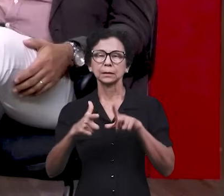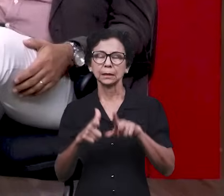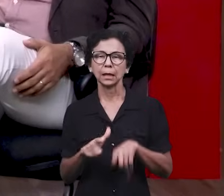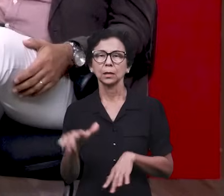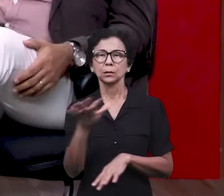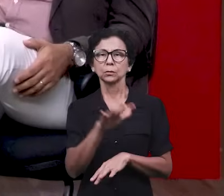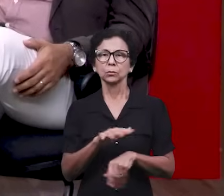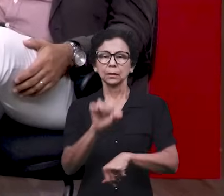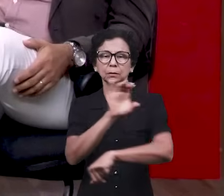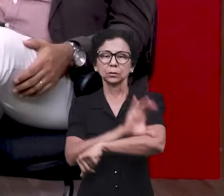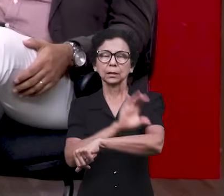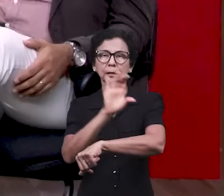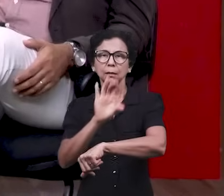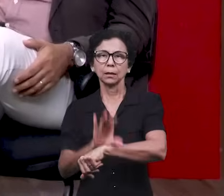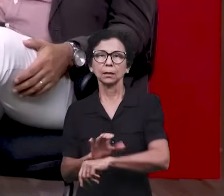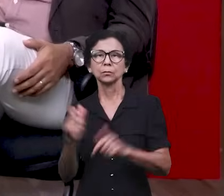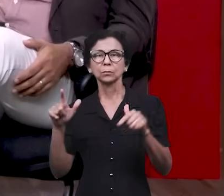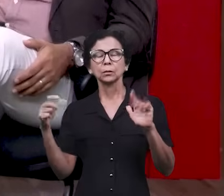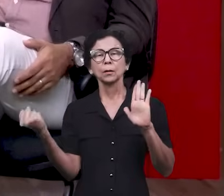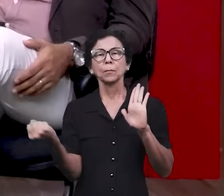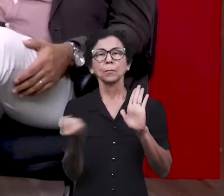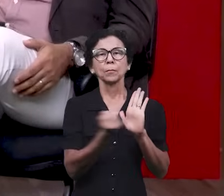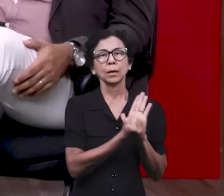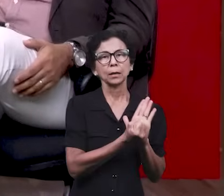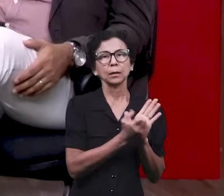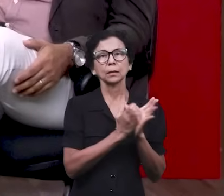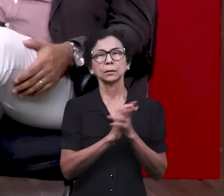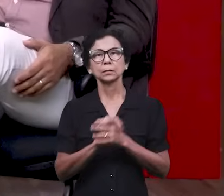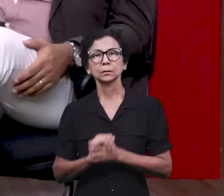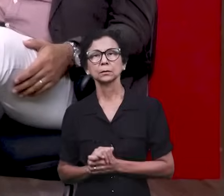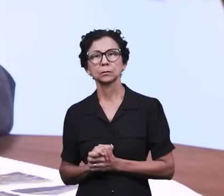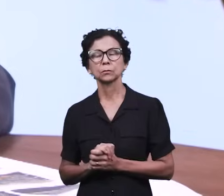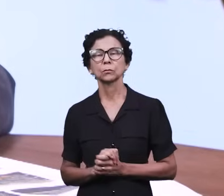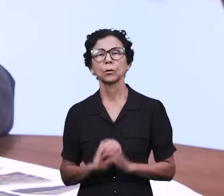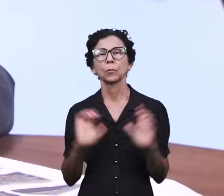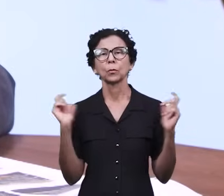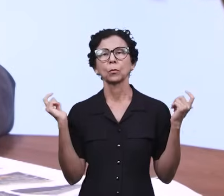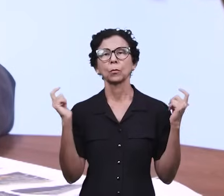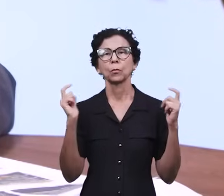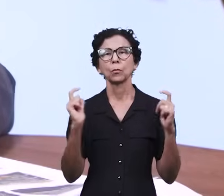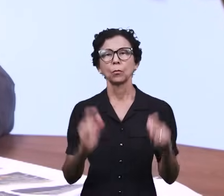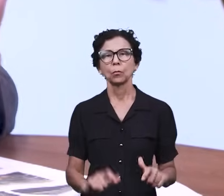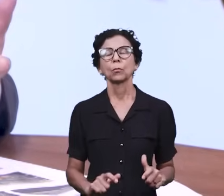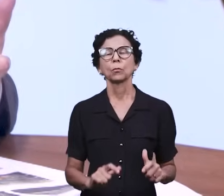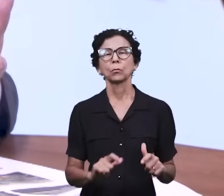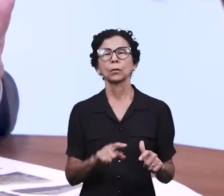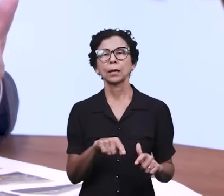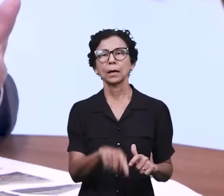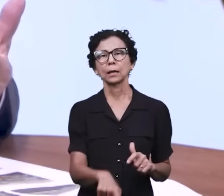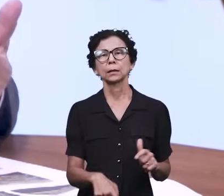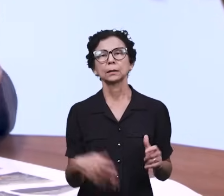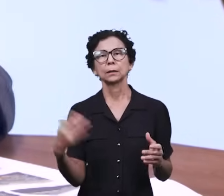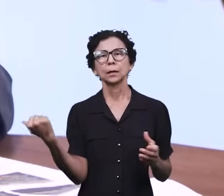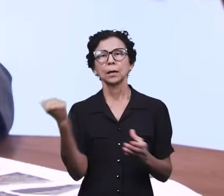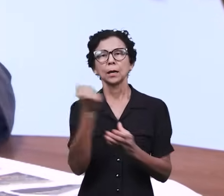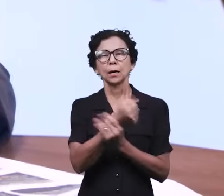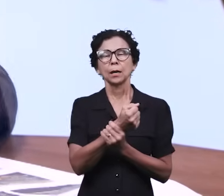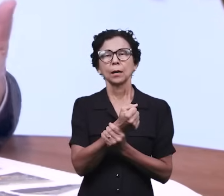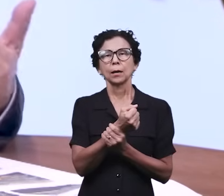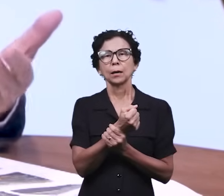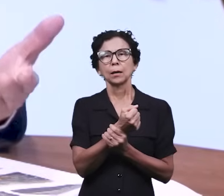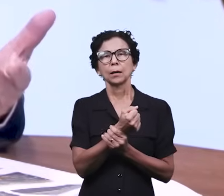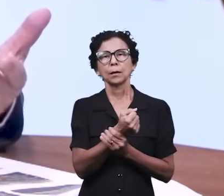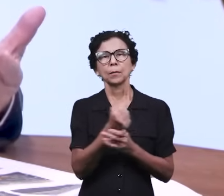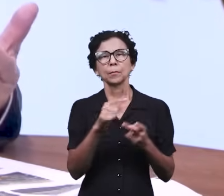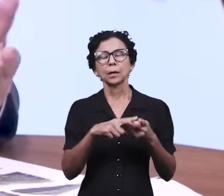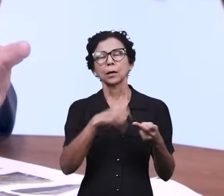dos patriarcas. Lá foi sepultado Abraão também, sepultado Isaque, sepultado Leia